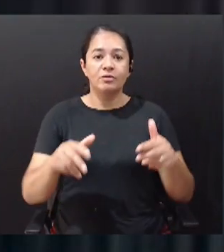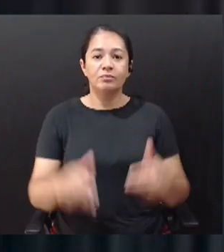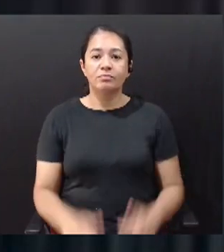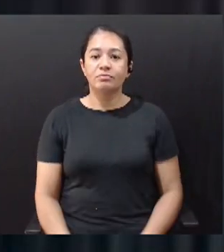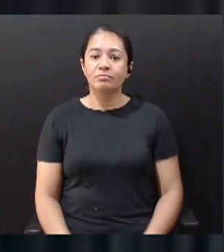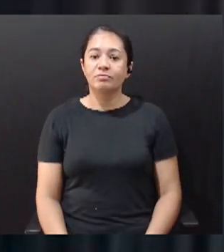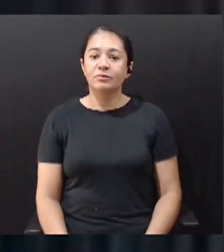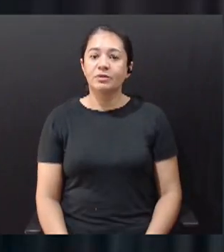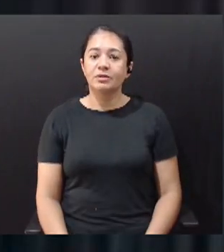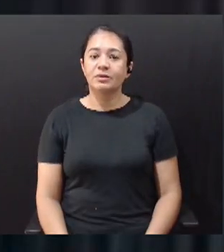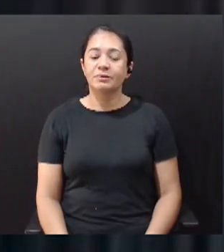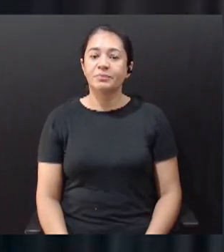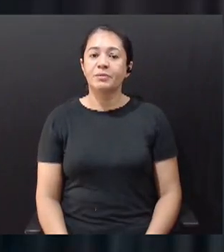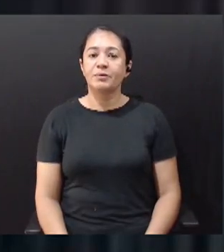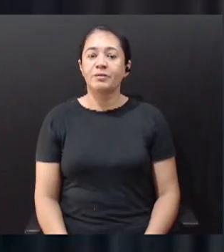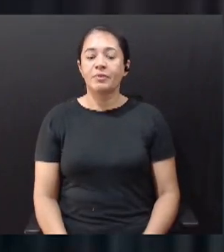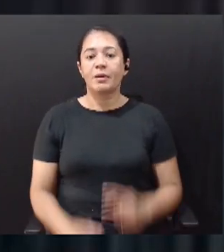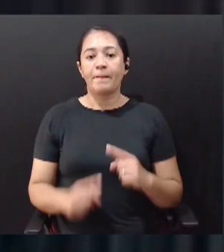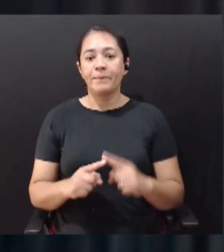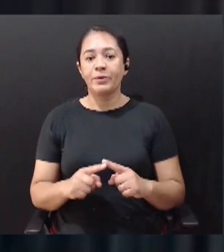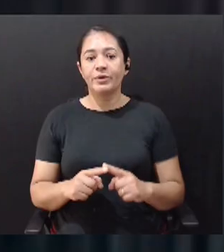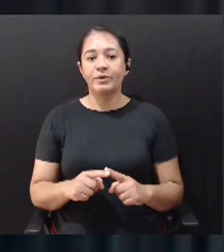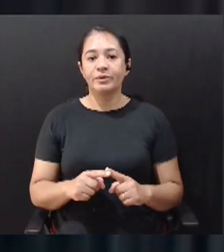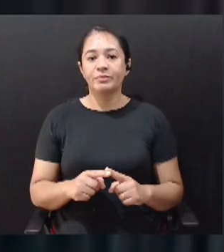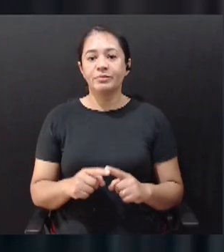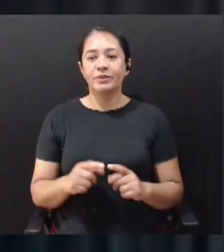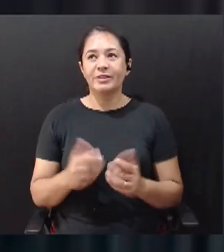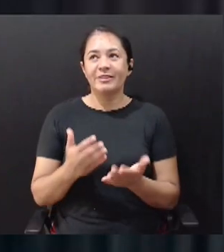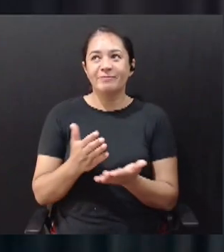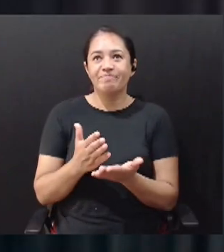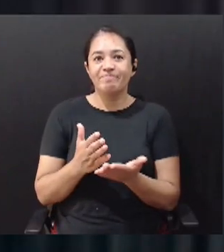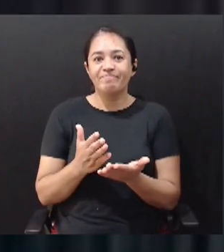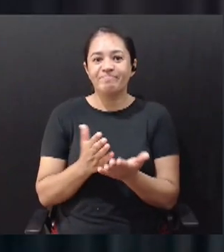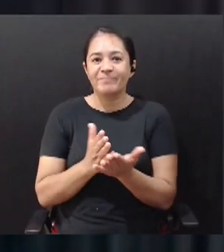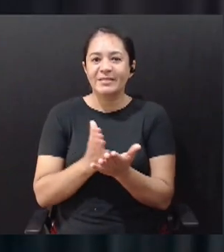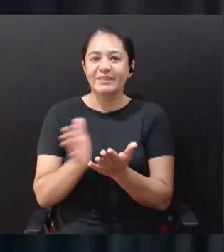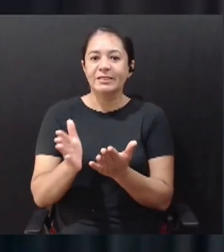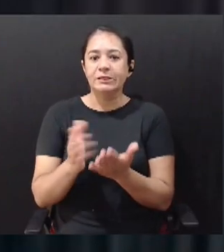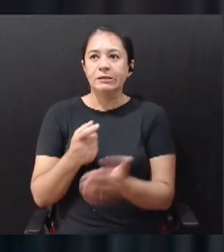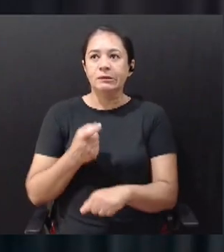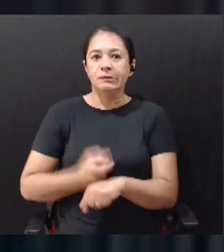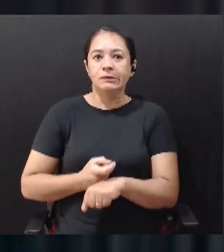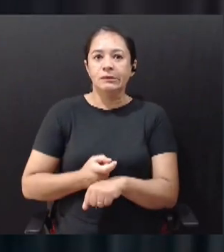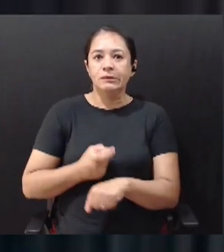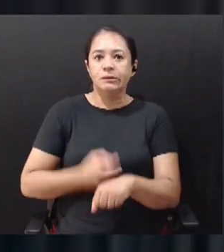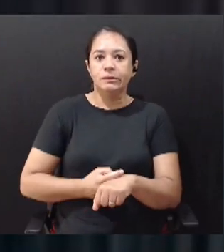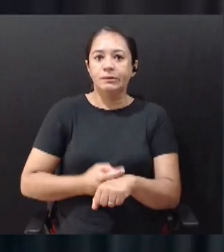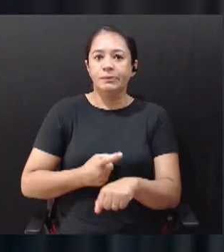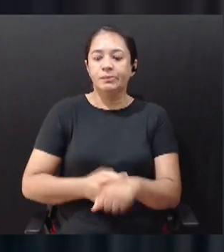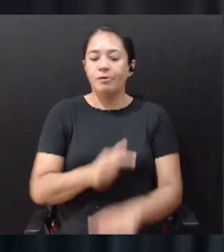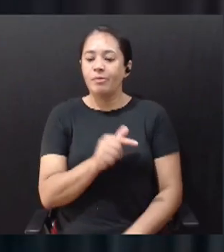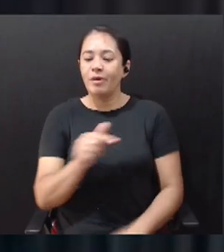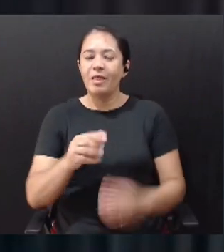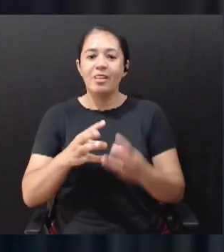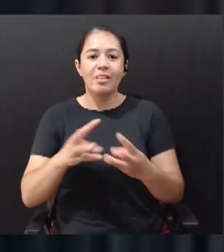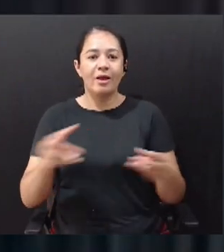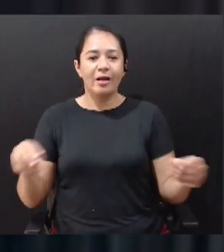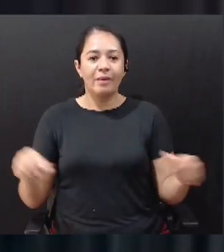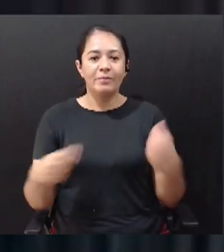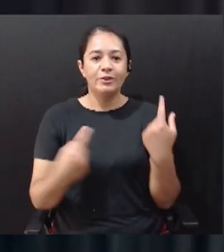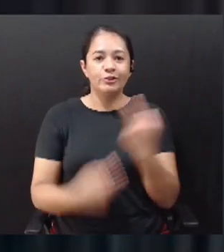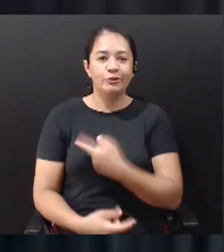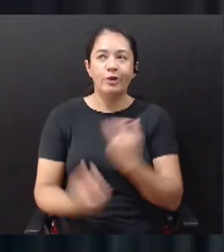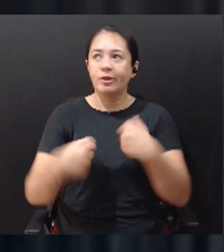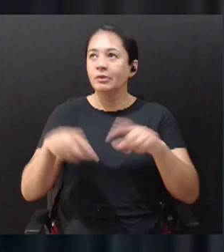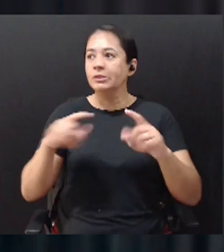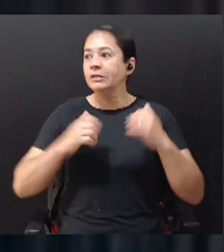rotina, porque aí quebra um pouco aquela rigidez da semana e a gente não precisa ficar tão eufórico esperando